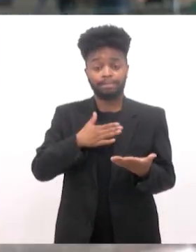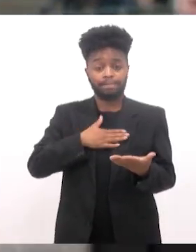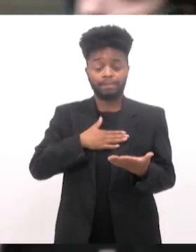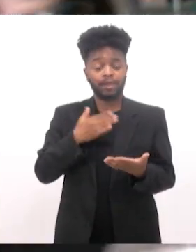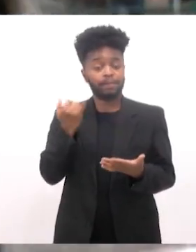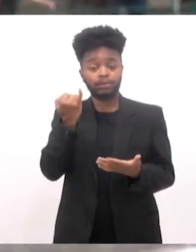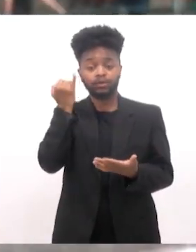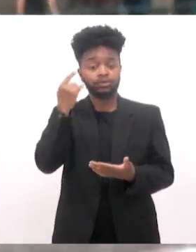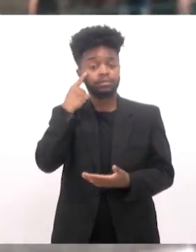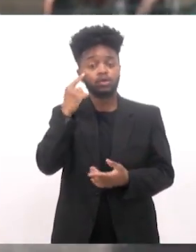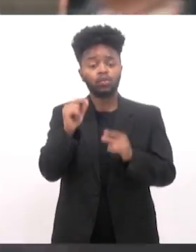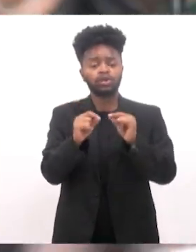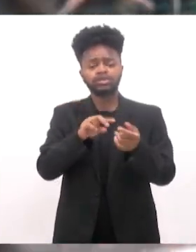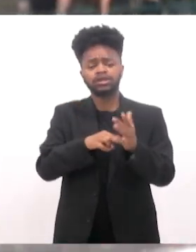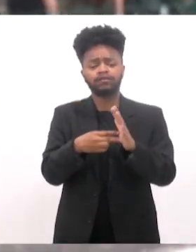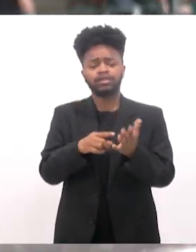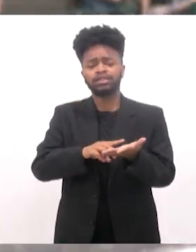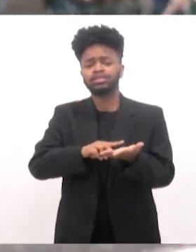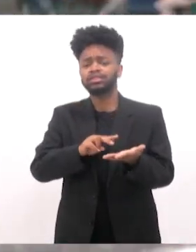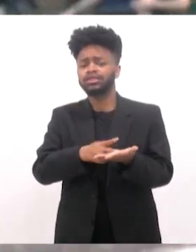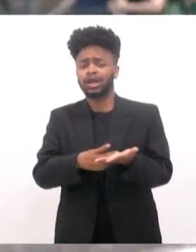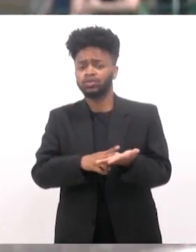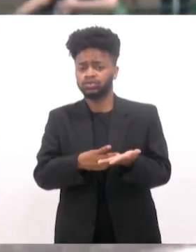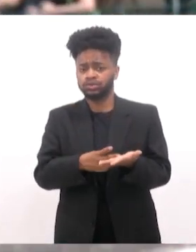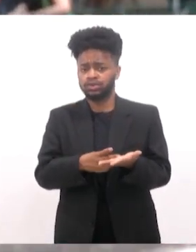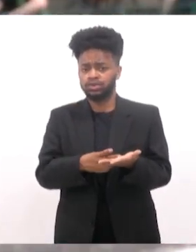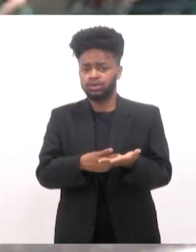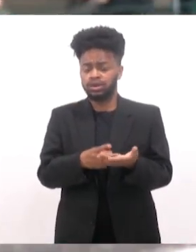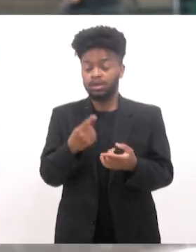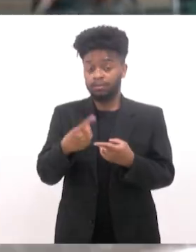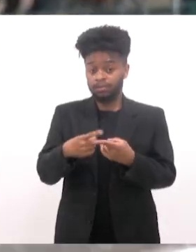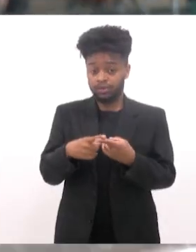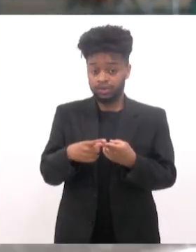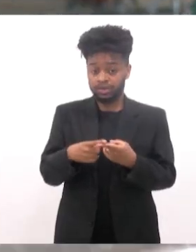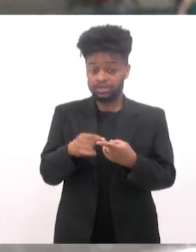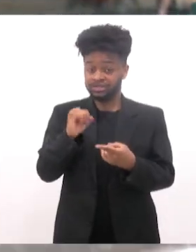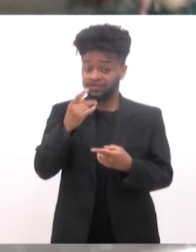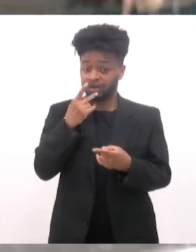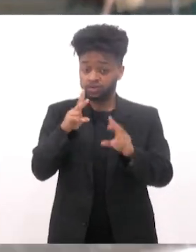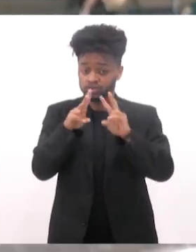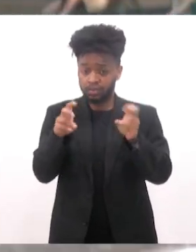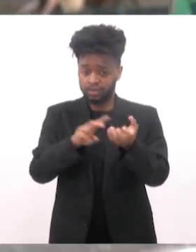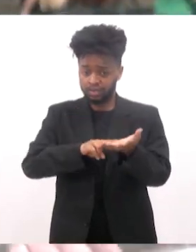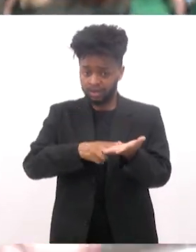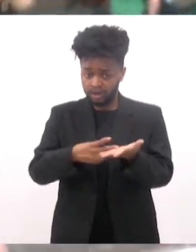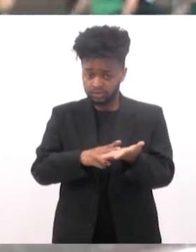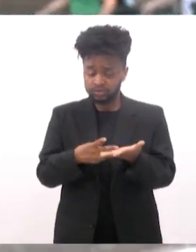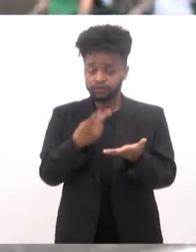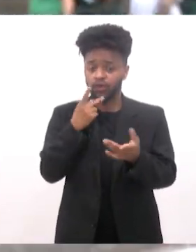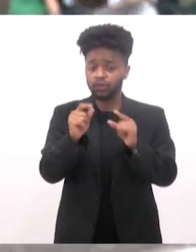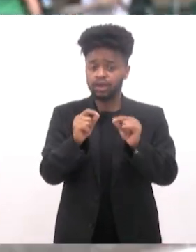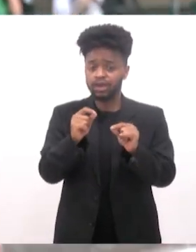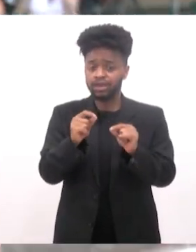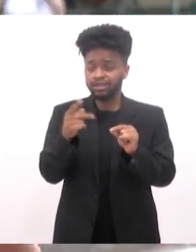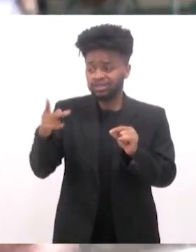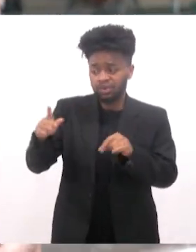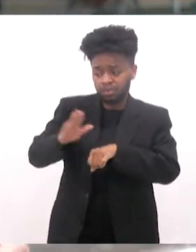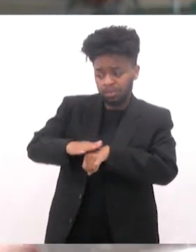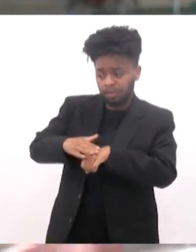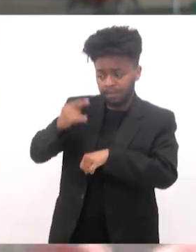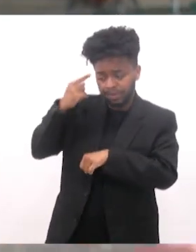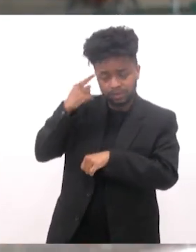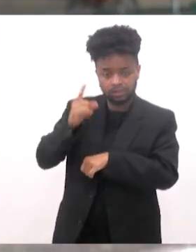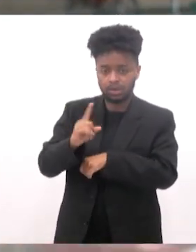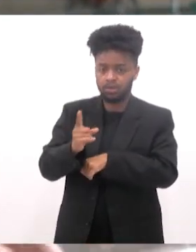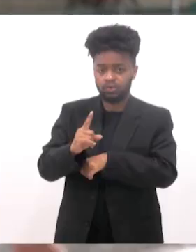queria dizer com isso, que tradução é essa, né? Quer dizer, a começar que quando você está pensando em tradução, você diz que o pensamento não é só seu, né? Que o